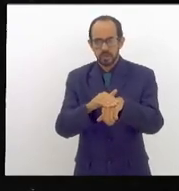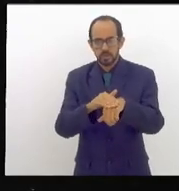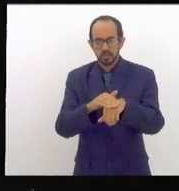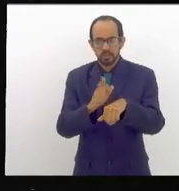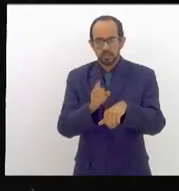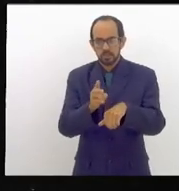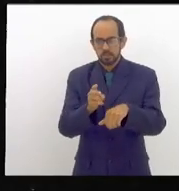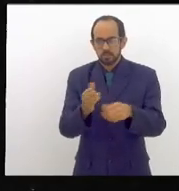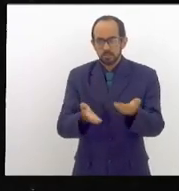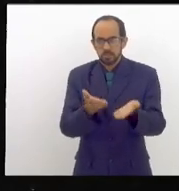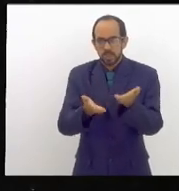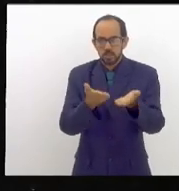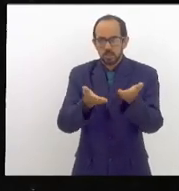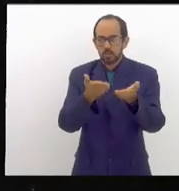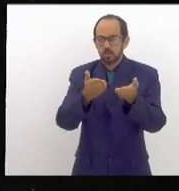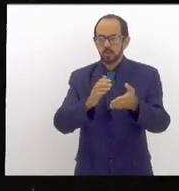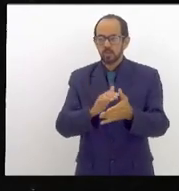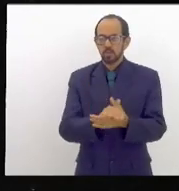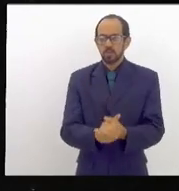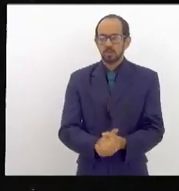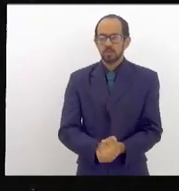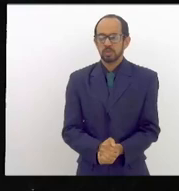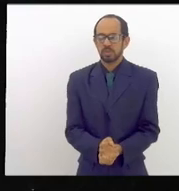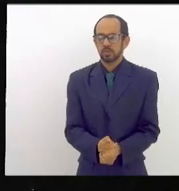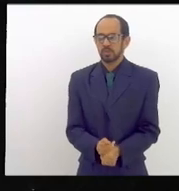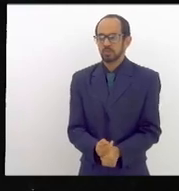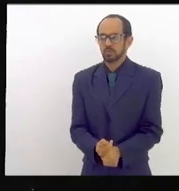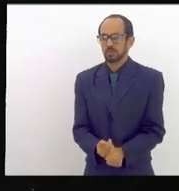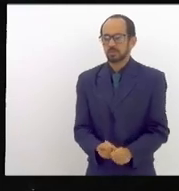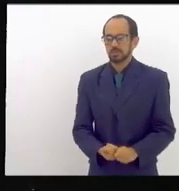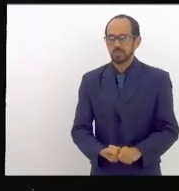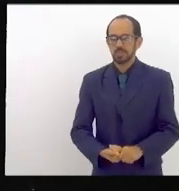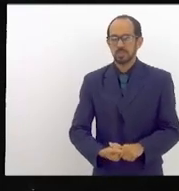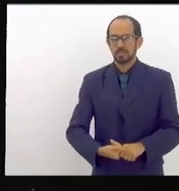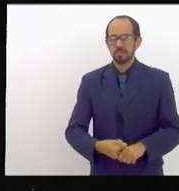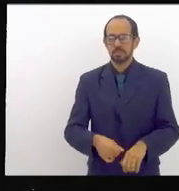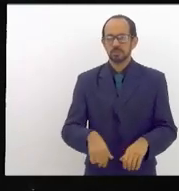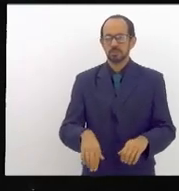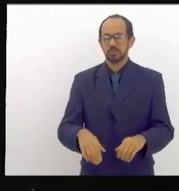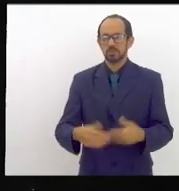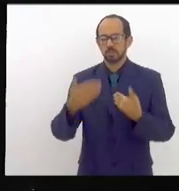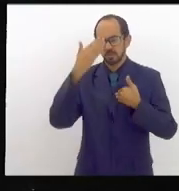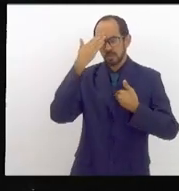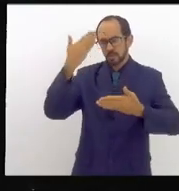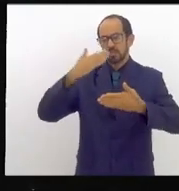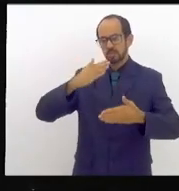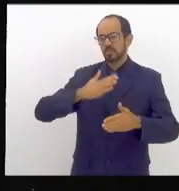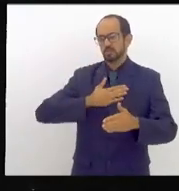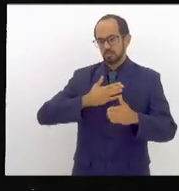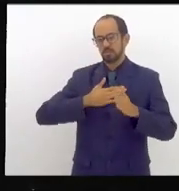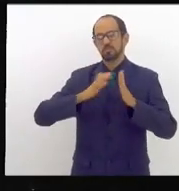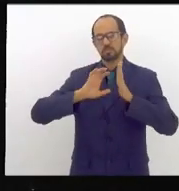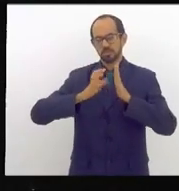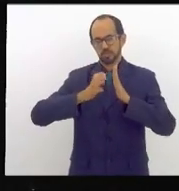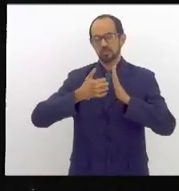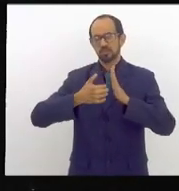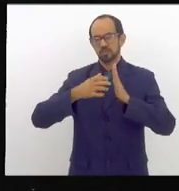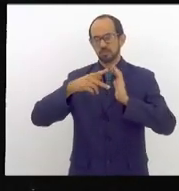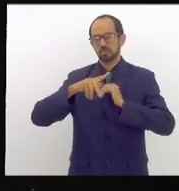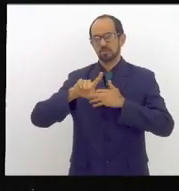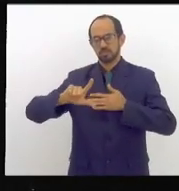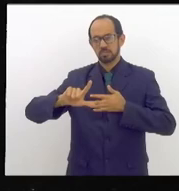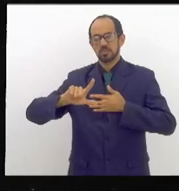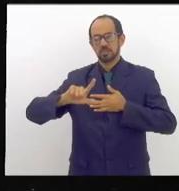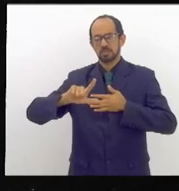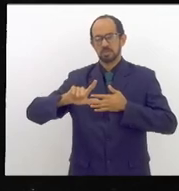respeito Agradeço ao meu partido PL na pessoa